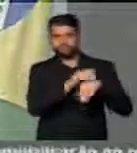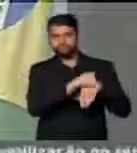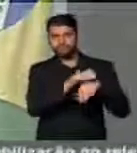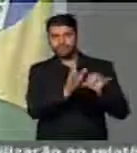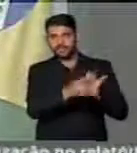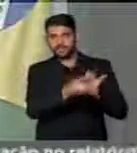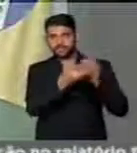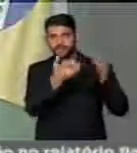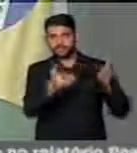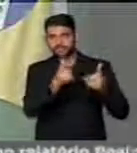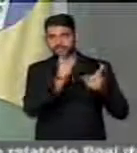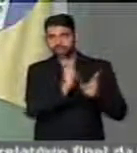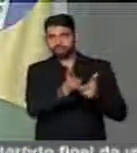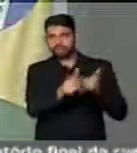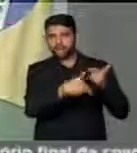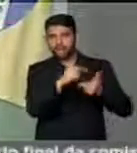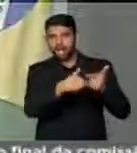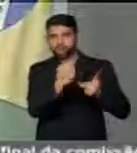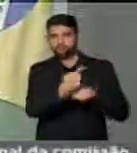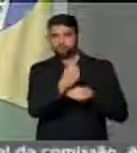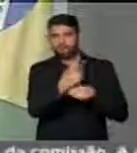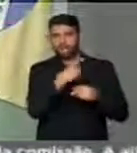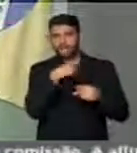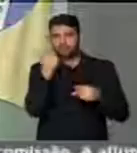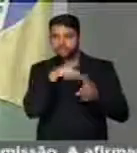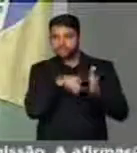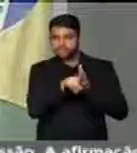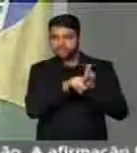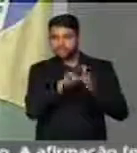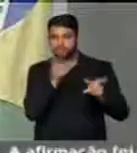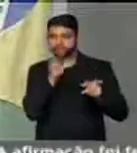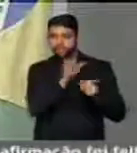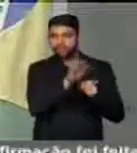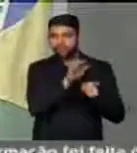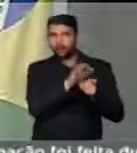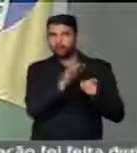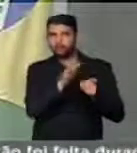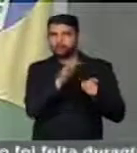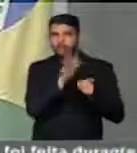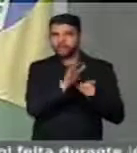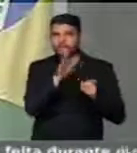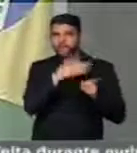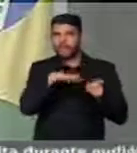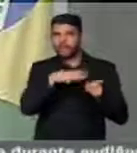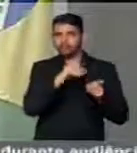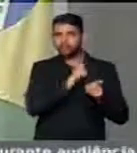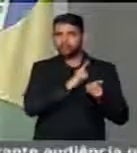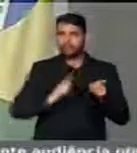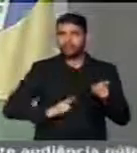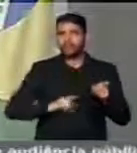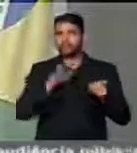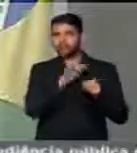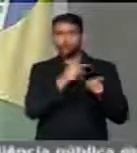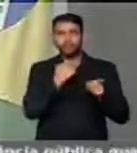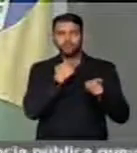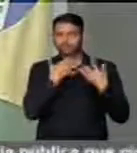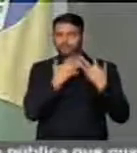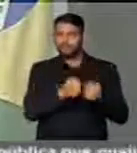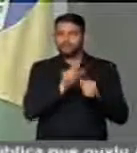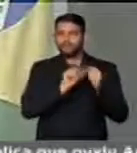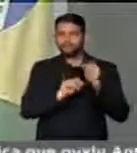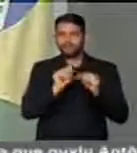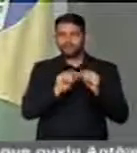independência, que as investigações ocorram sem a interferência política. O que a gente não pode